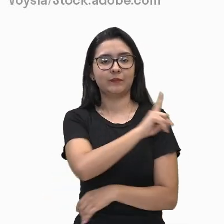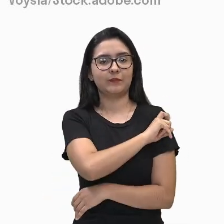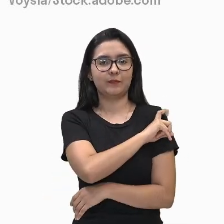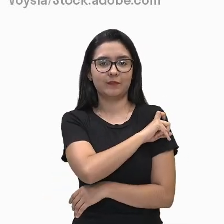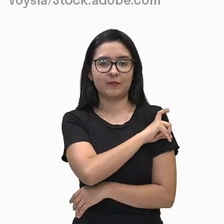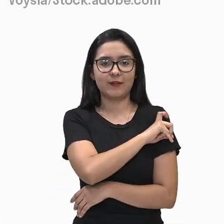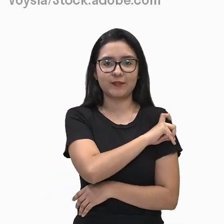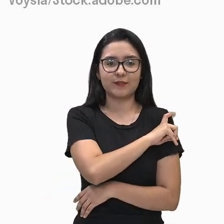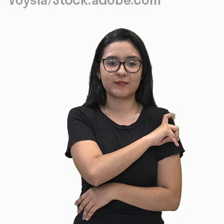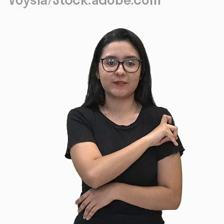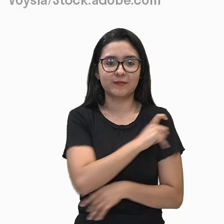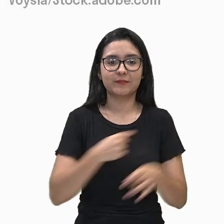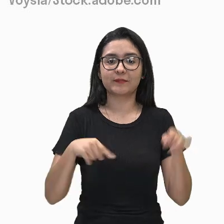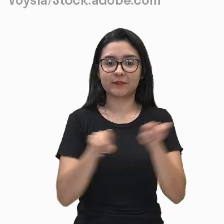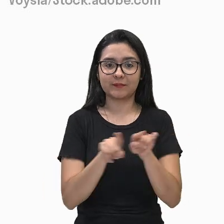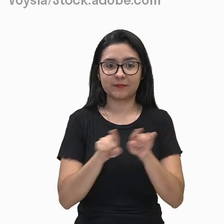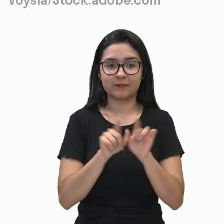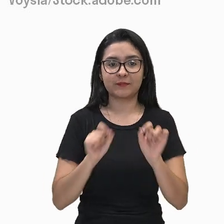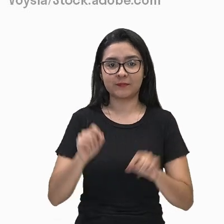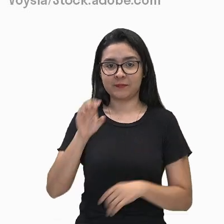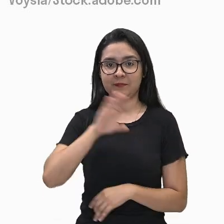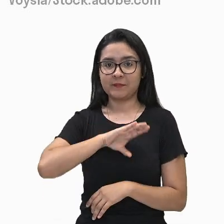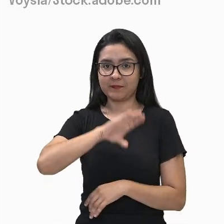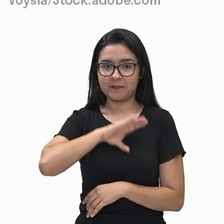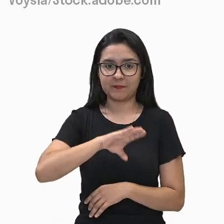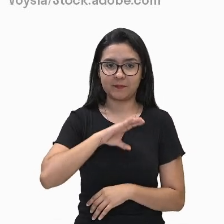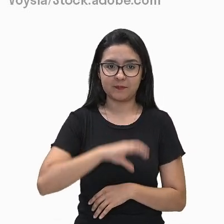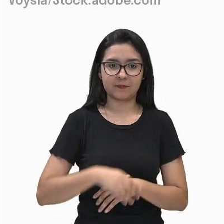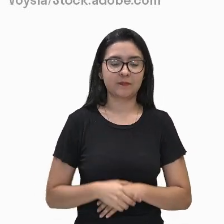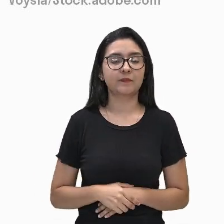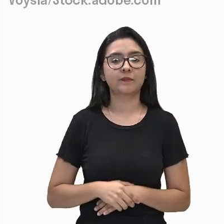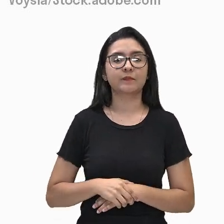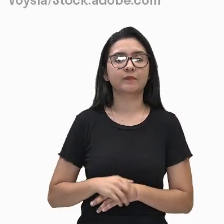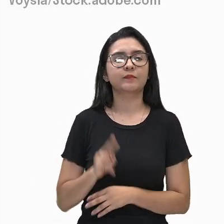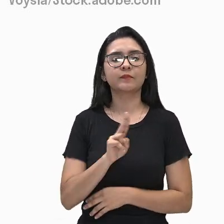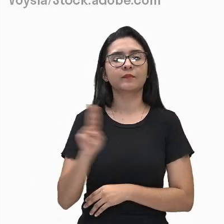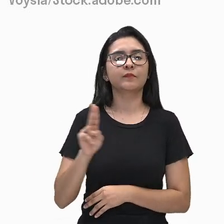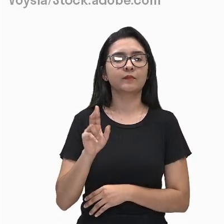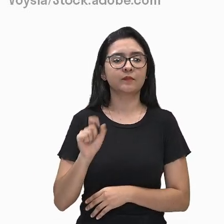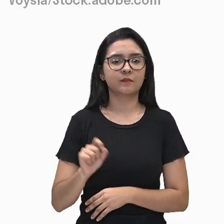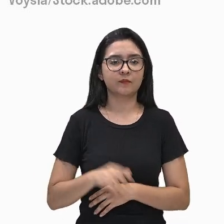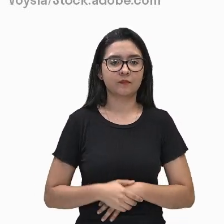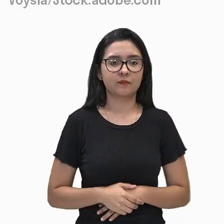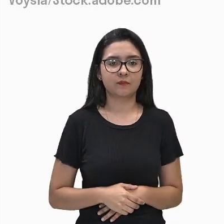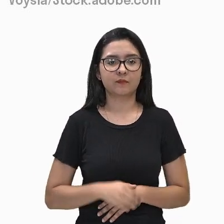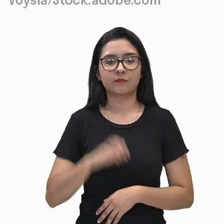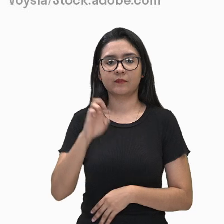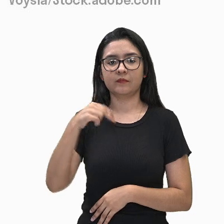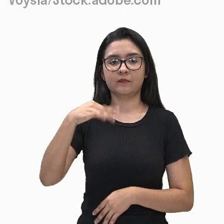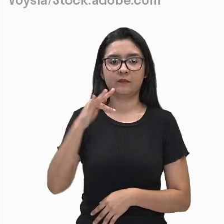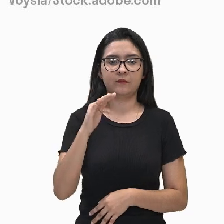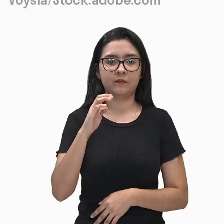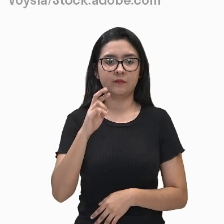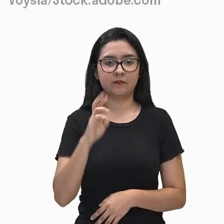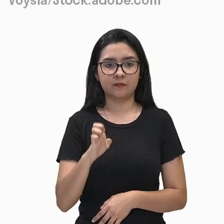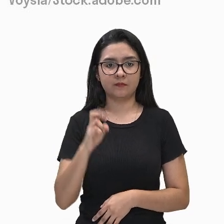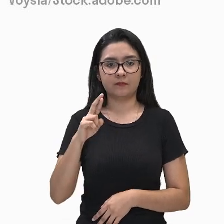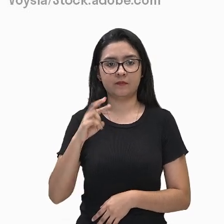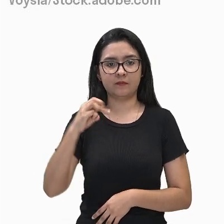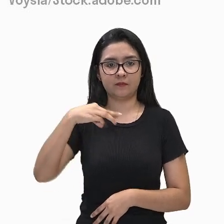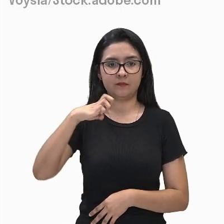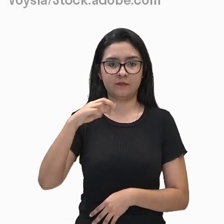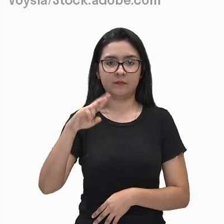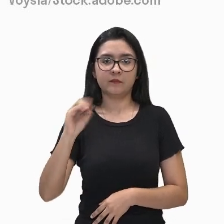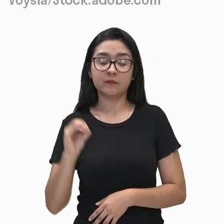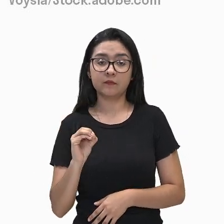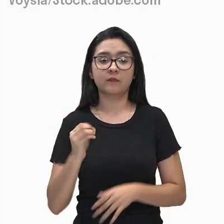português a gente fala enfermeiro, no espanhol é enfermeiro. Vamos ter também ele cirurgião, que